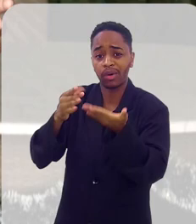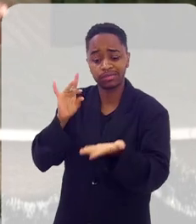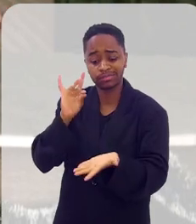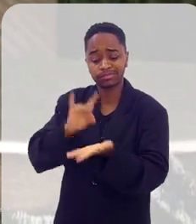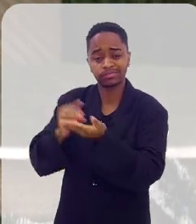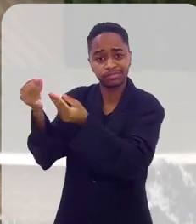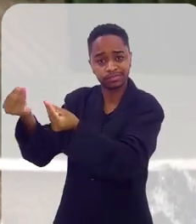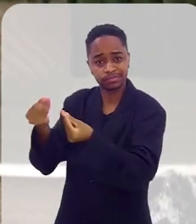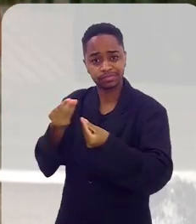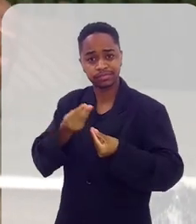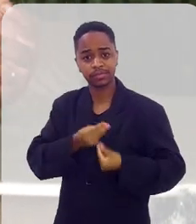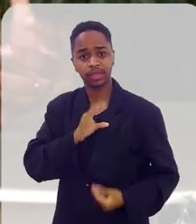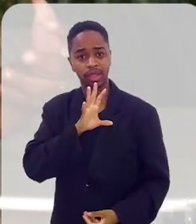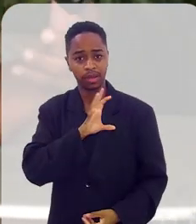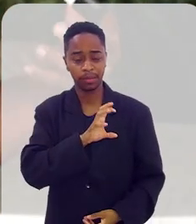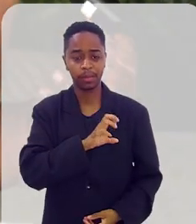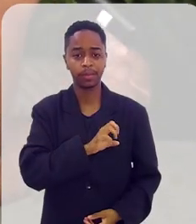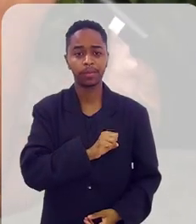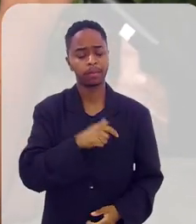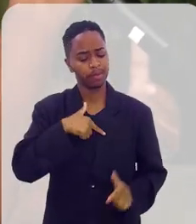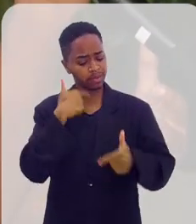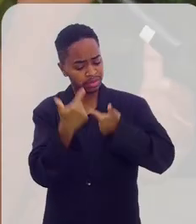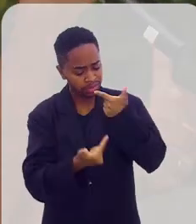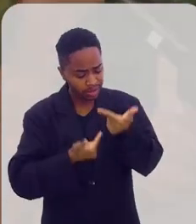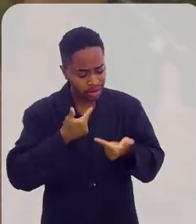verdadeiro. O meu trabalho é